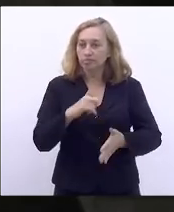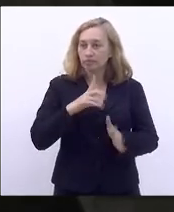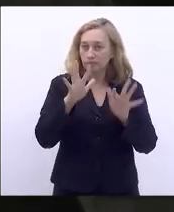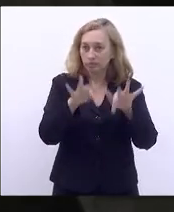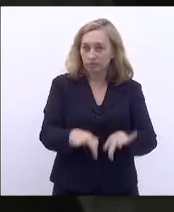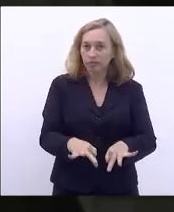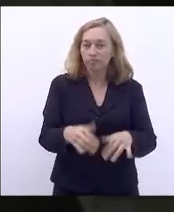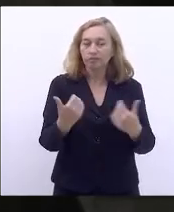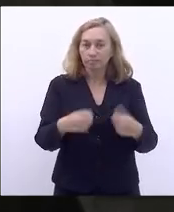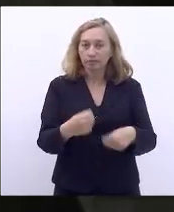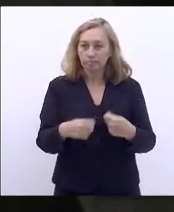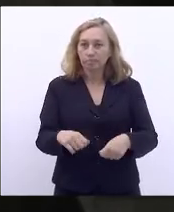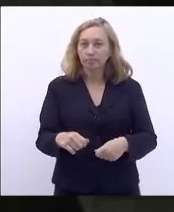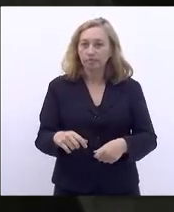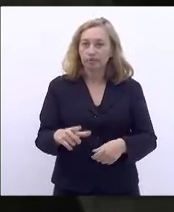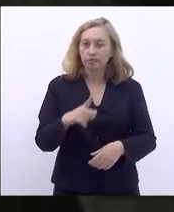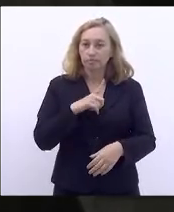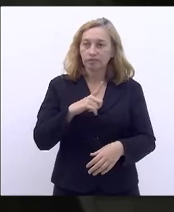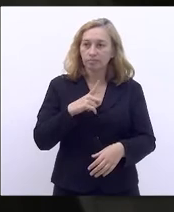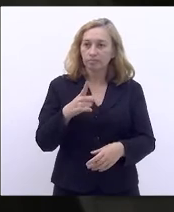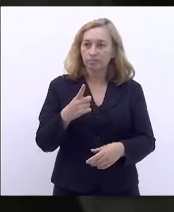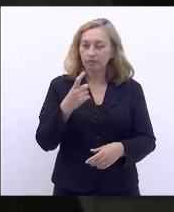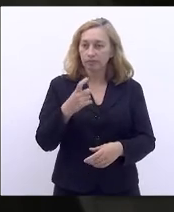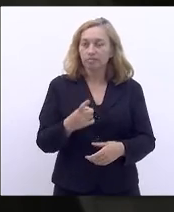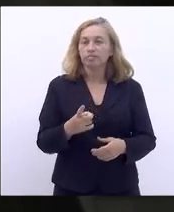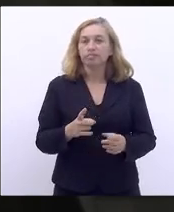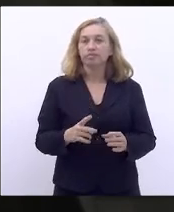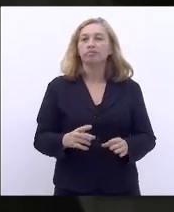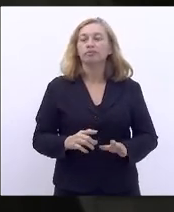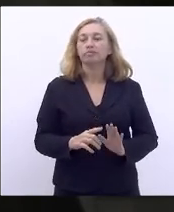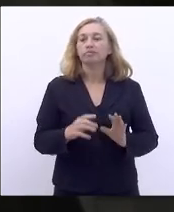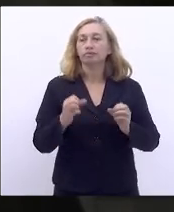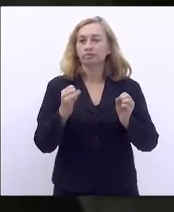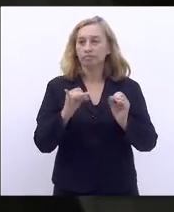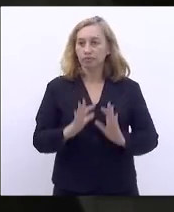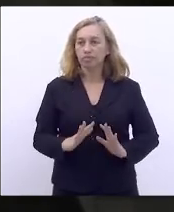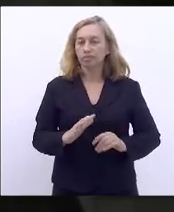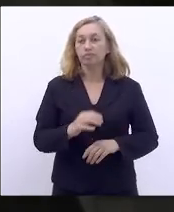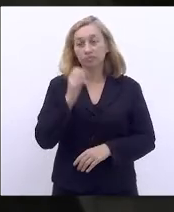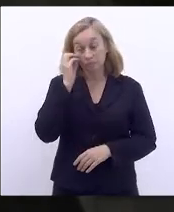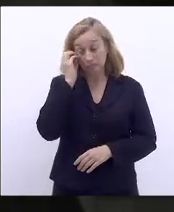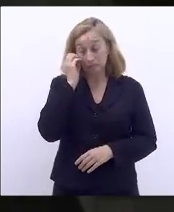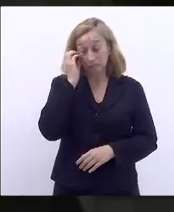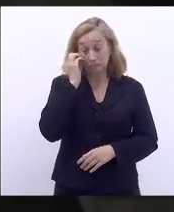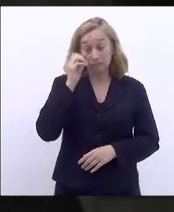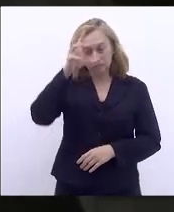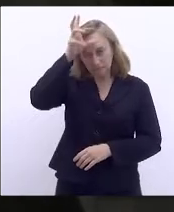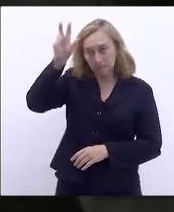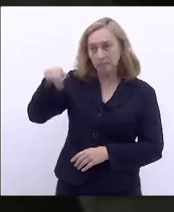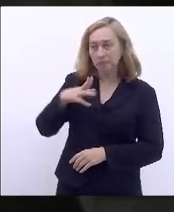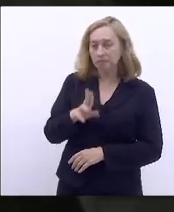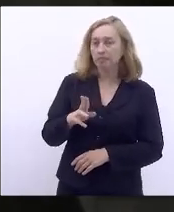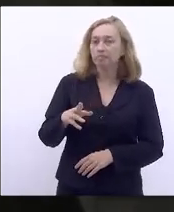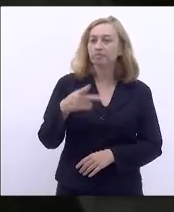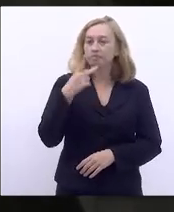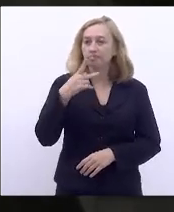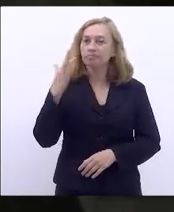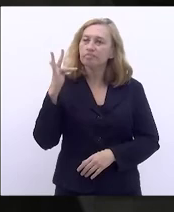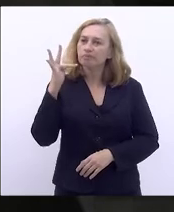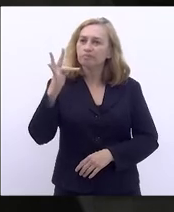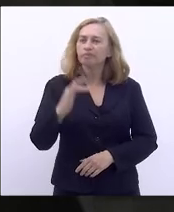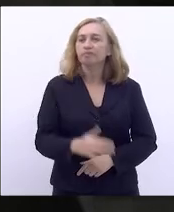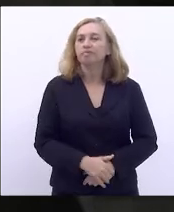que merece ter, ou seja, o lixo da história. Eu queria, deputada Tia Ju, falar